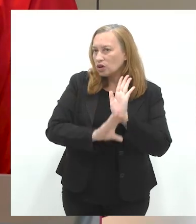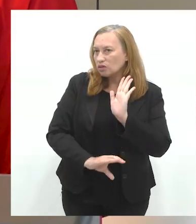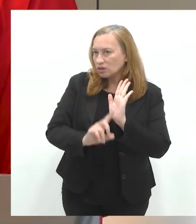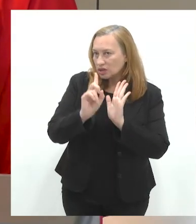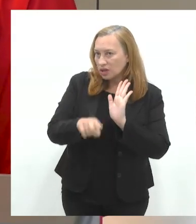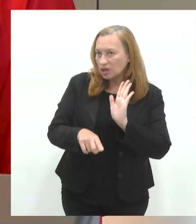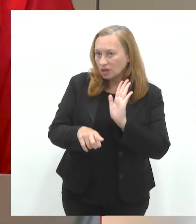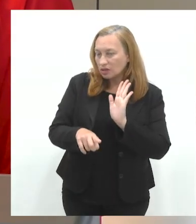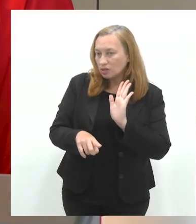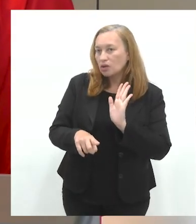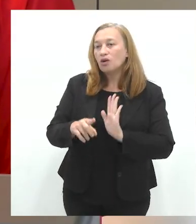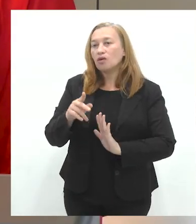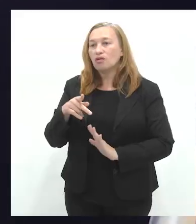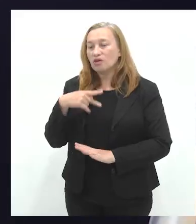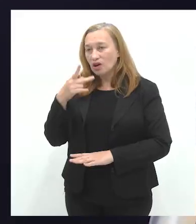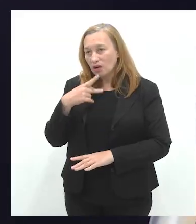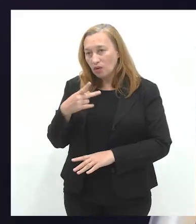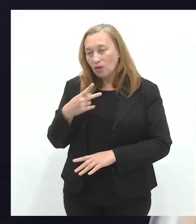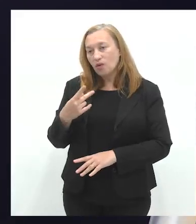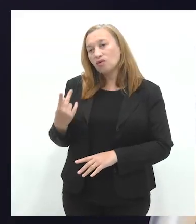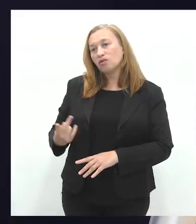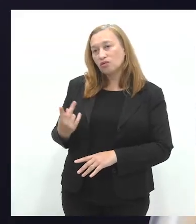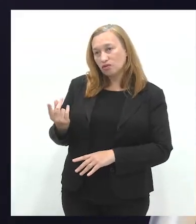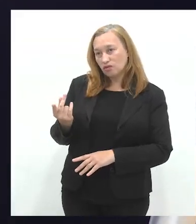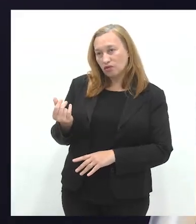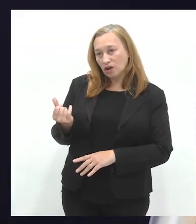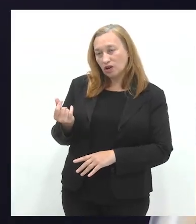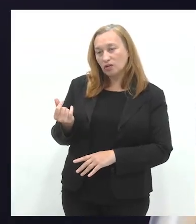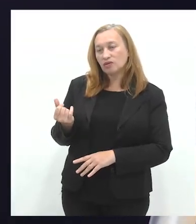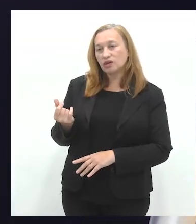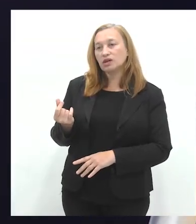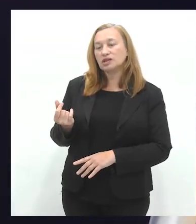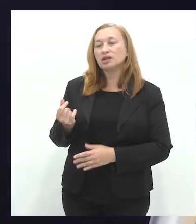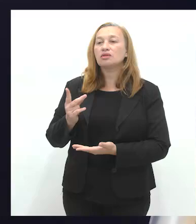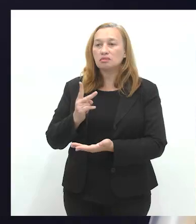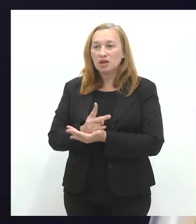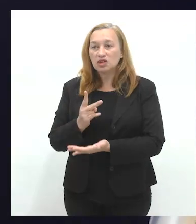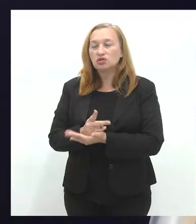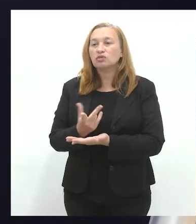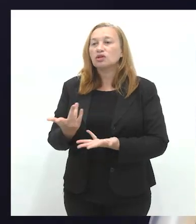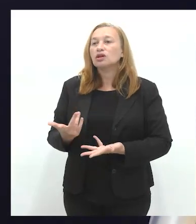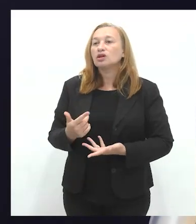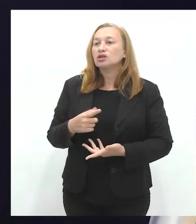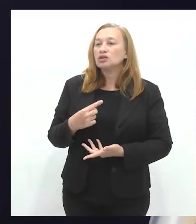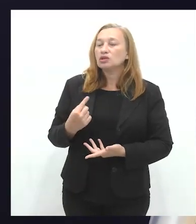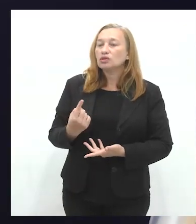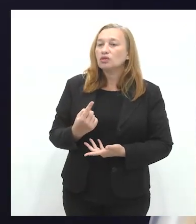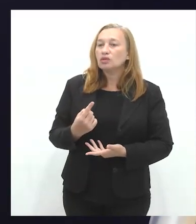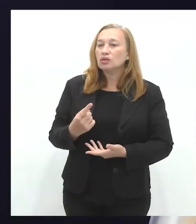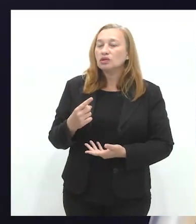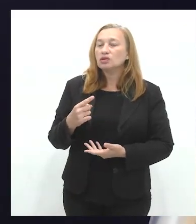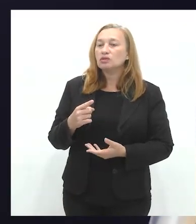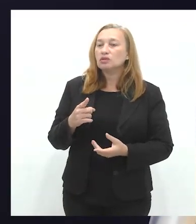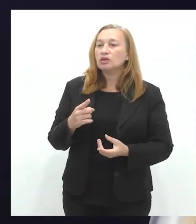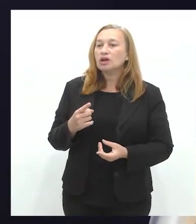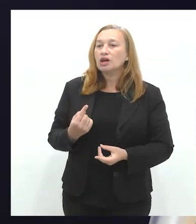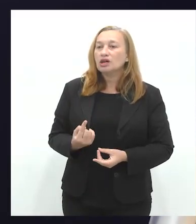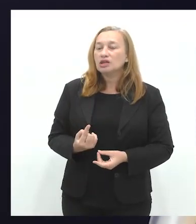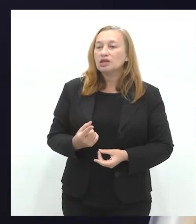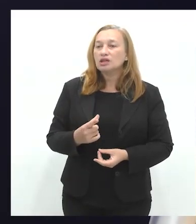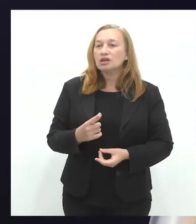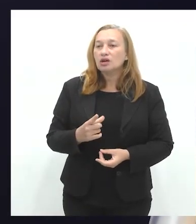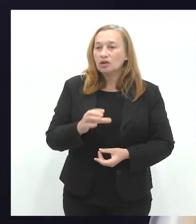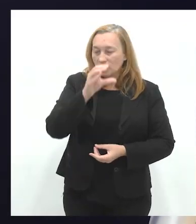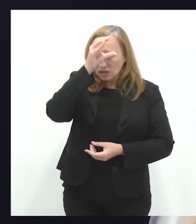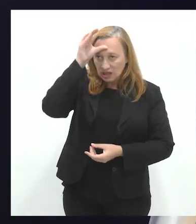o seu currículo, né? Valor que eu digo, estou falando de valor O valor financeiro financeiro mesmo. mesmo. Nós, Tá. nós, quando a gente atende um para